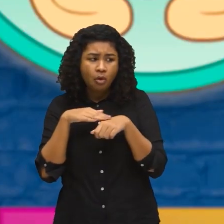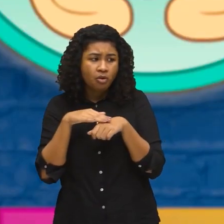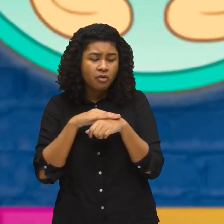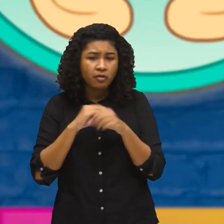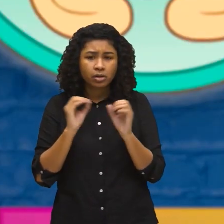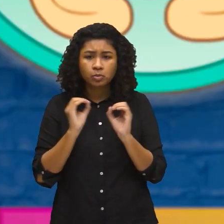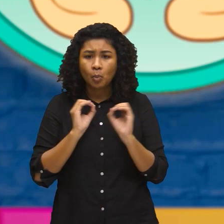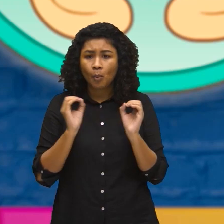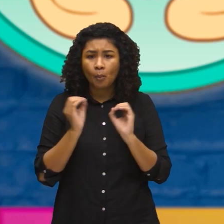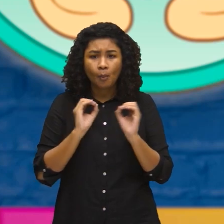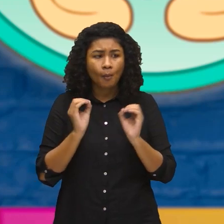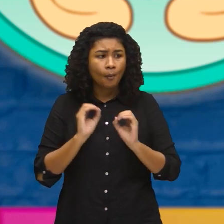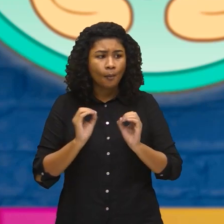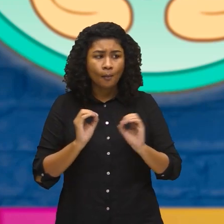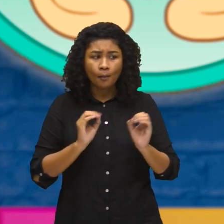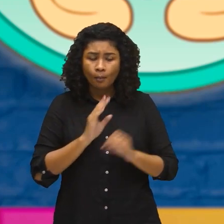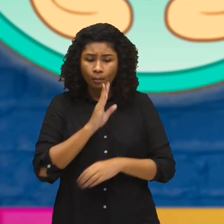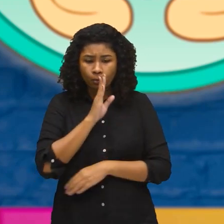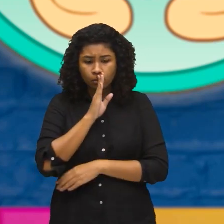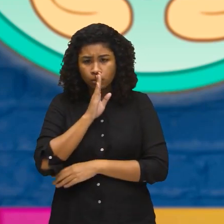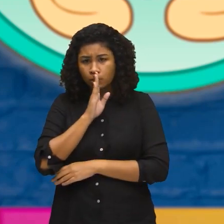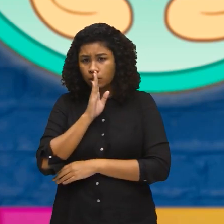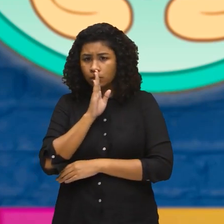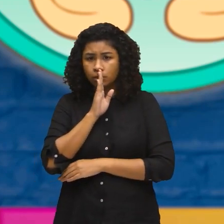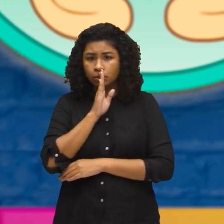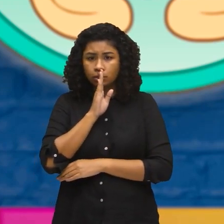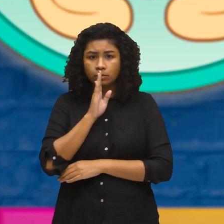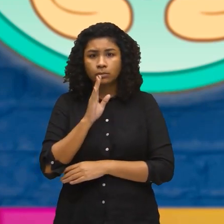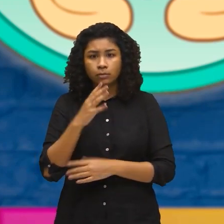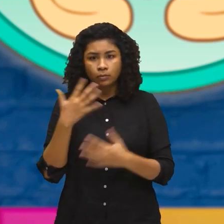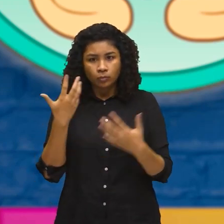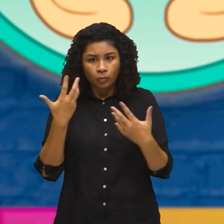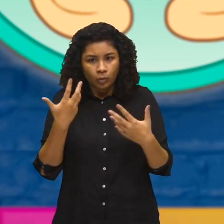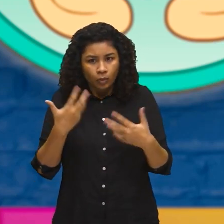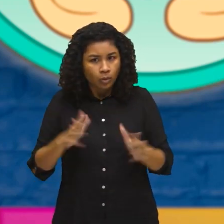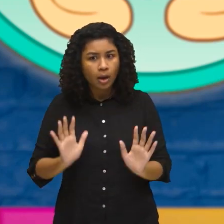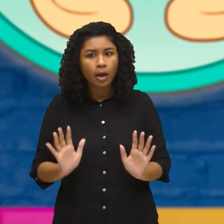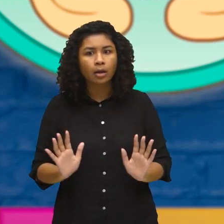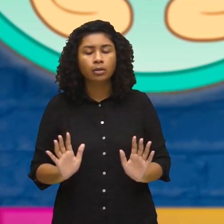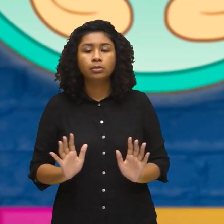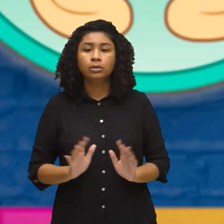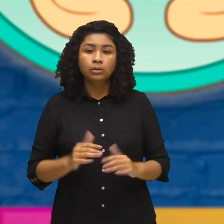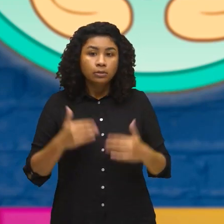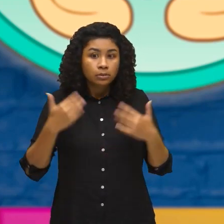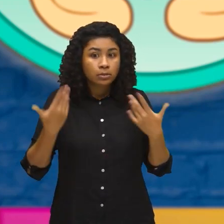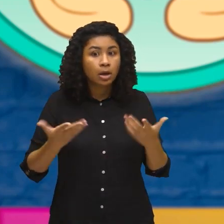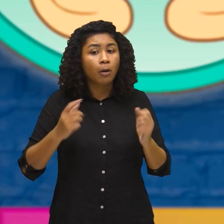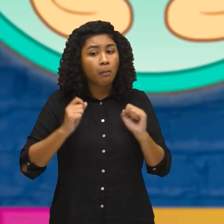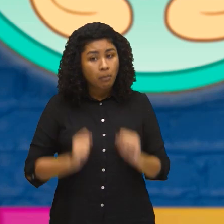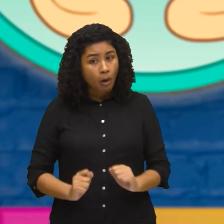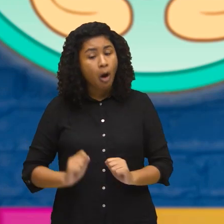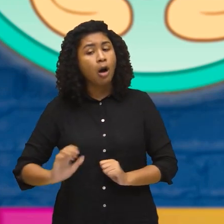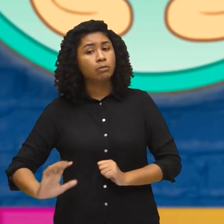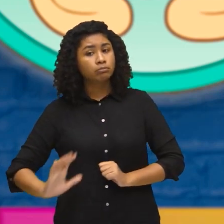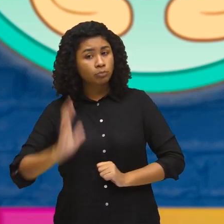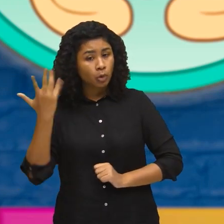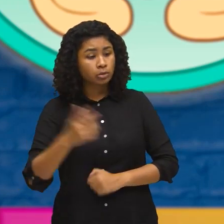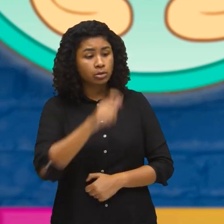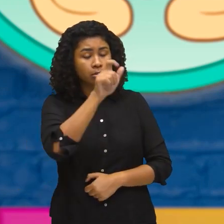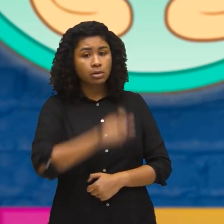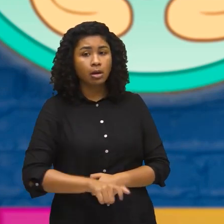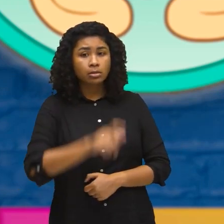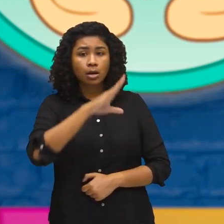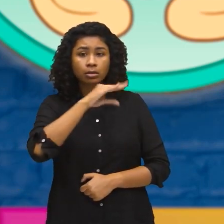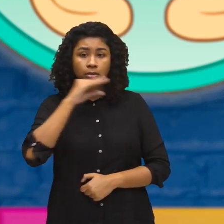não mexe com ninguém, para que ninguém mexesse com ele. Então, possa ser que essa criança esteja sendo alvo